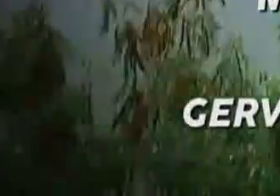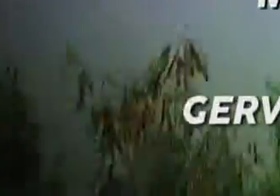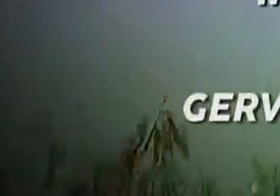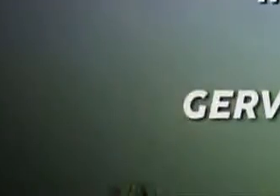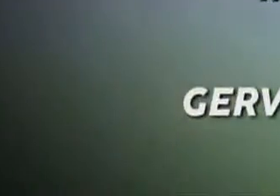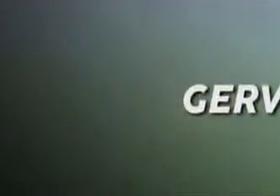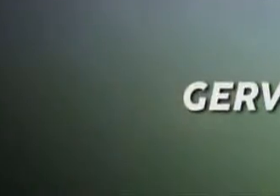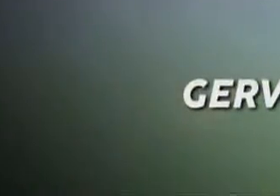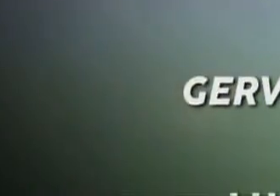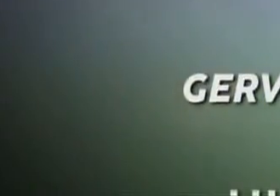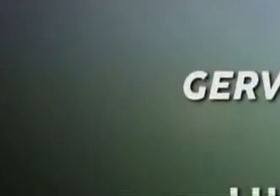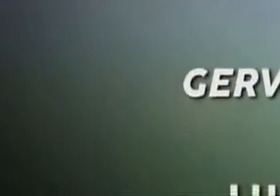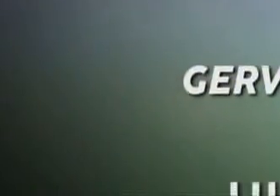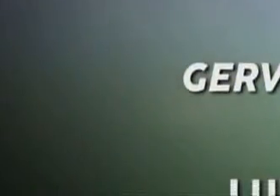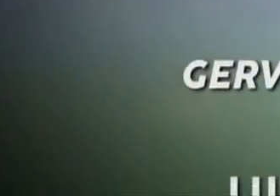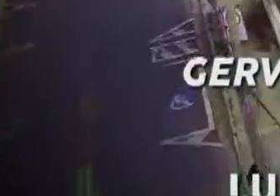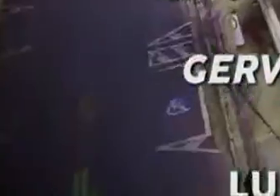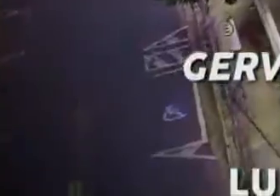Música